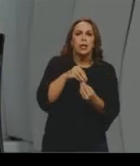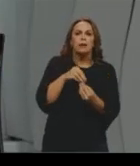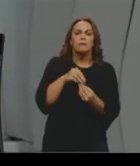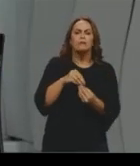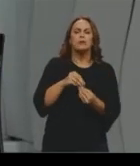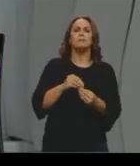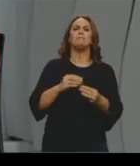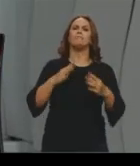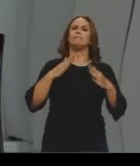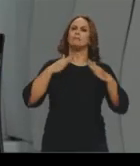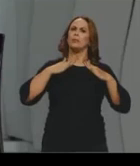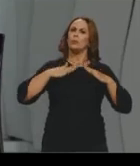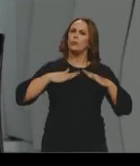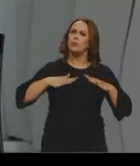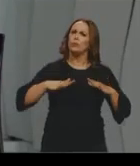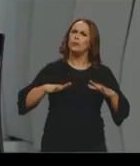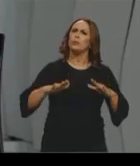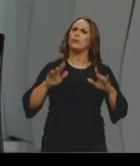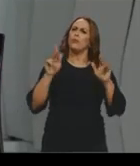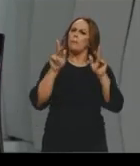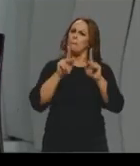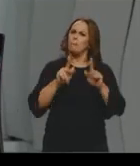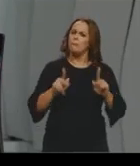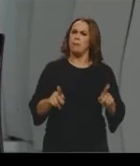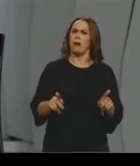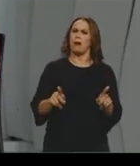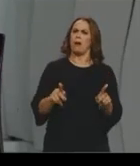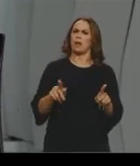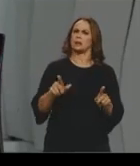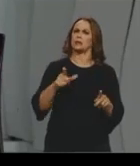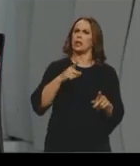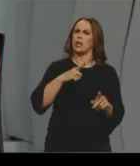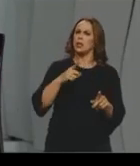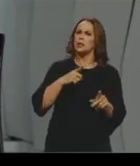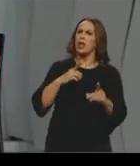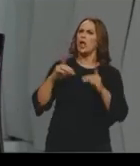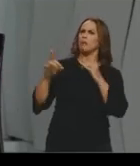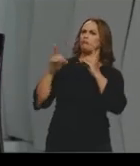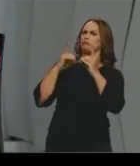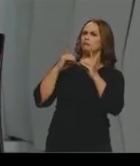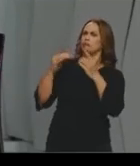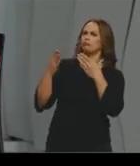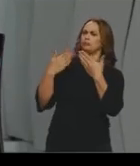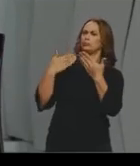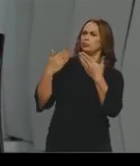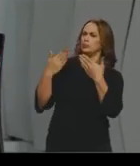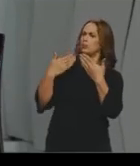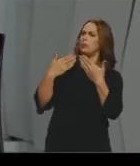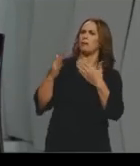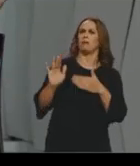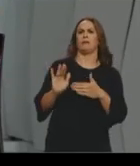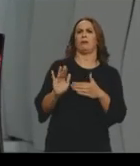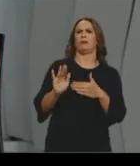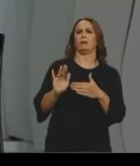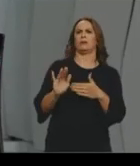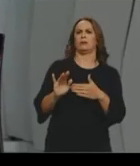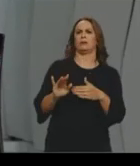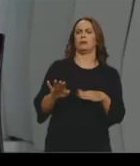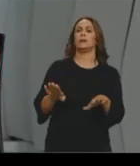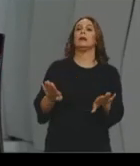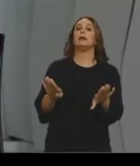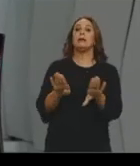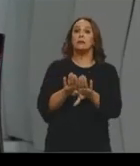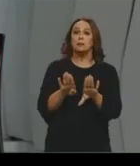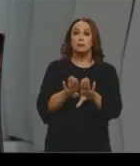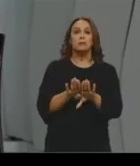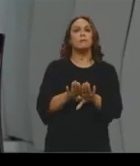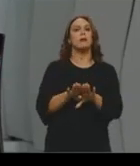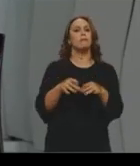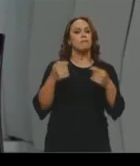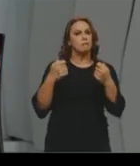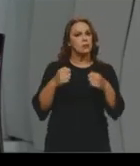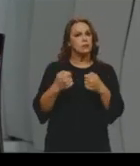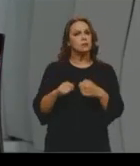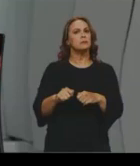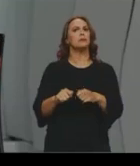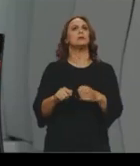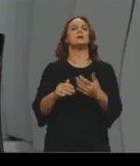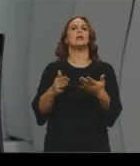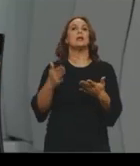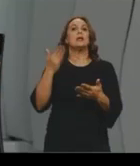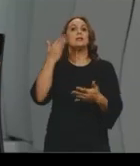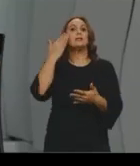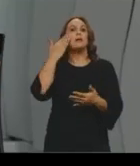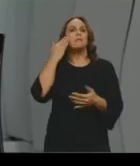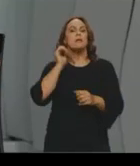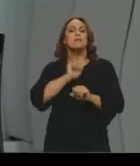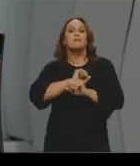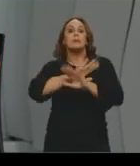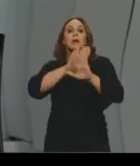que atendimentos essenciais, né, tenham aí, inclusive, aí um respaldo, né, precisa saber quando é que se pode